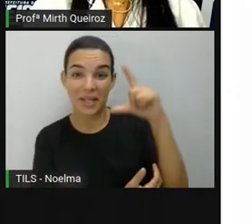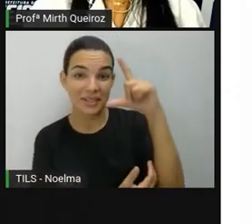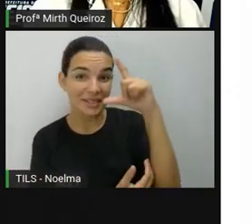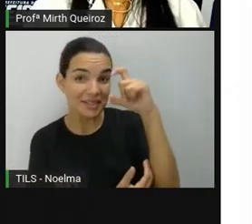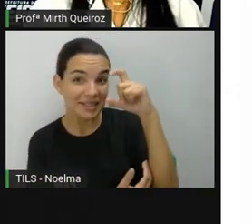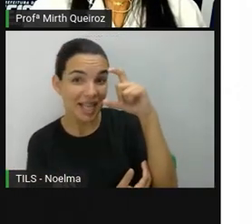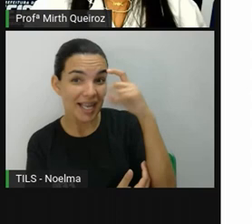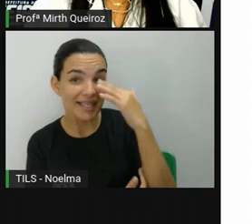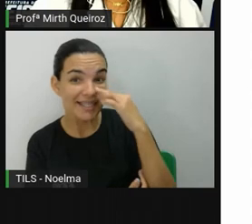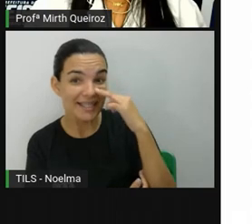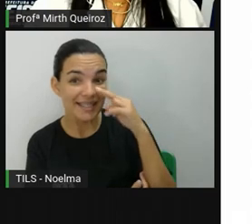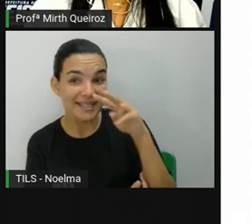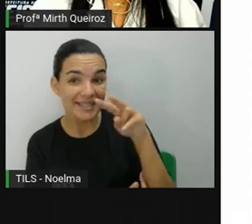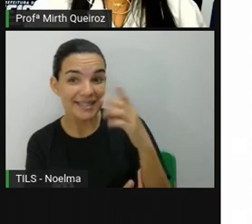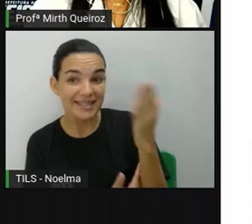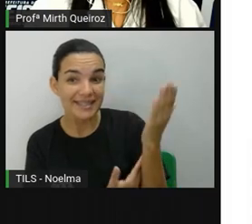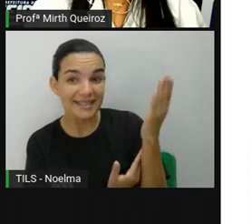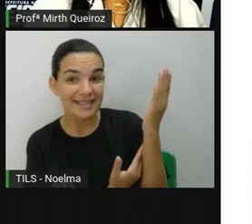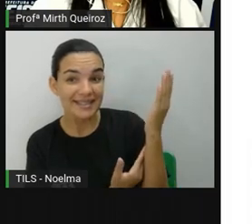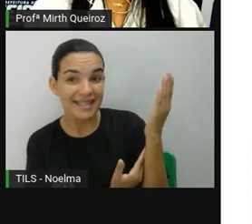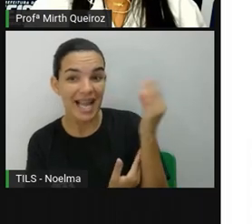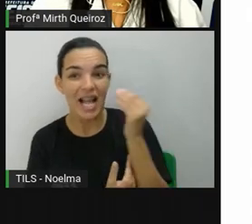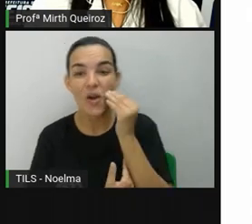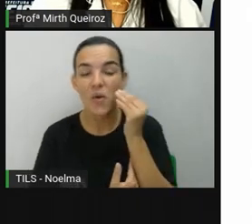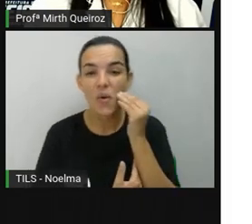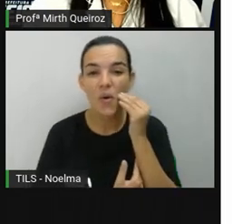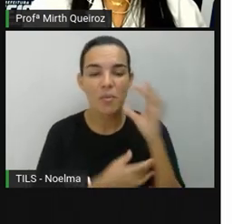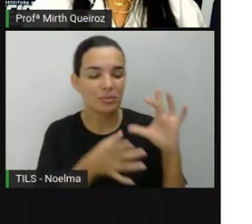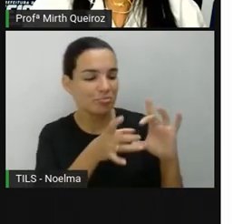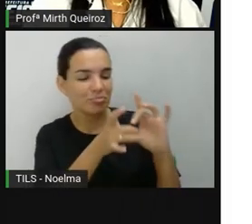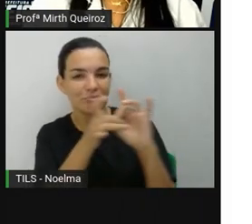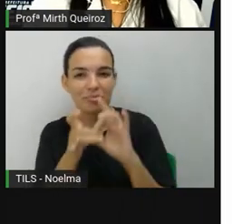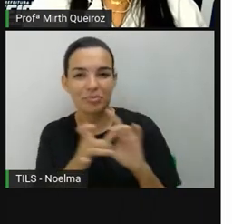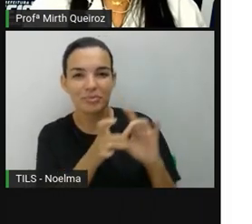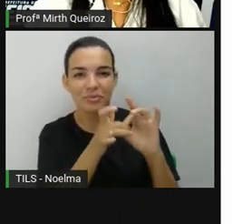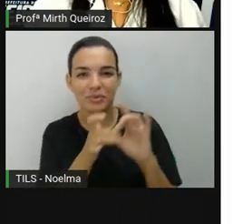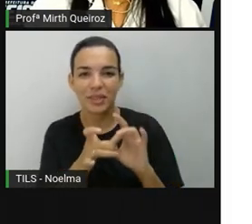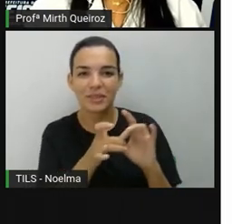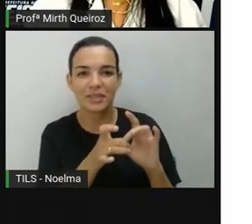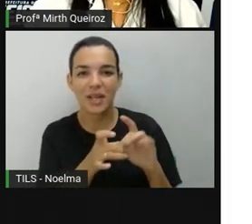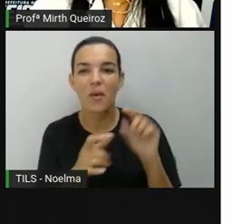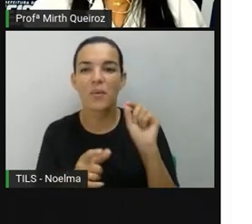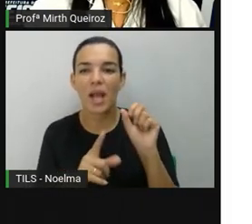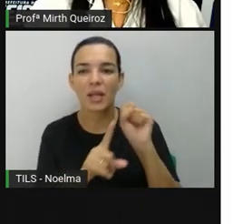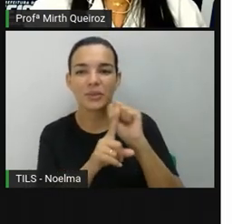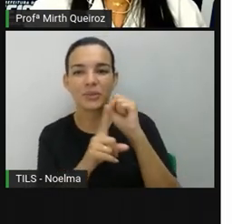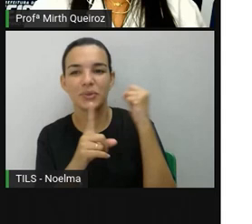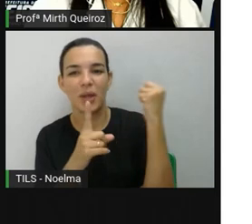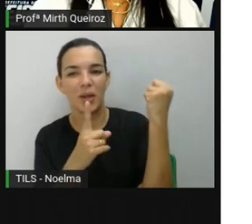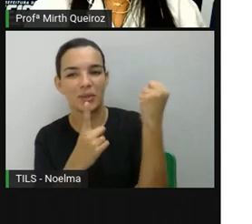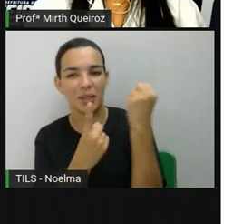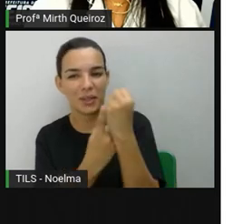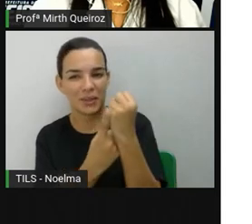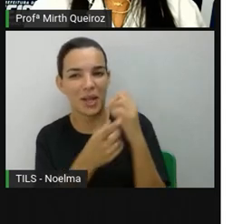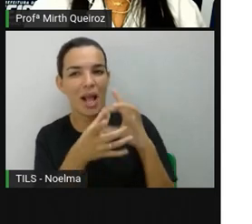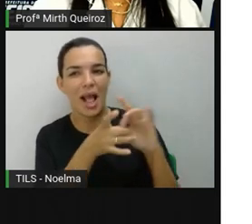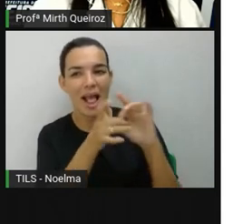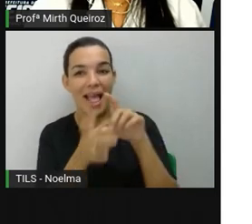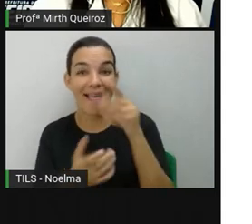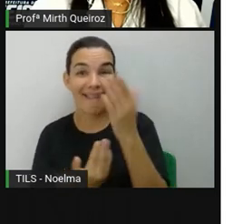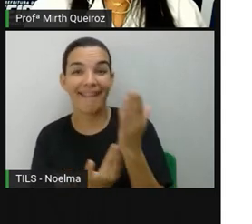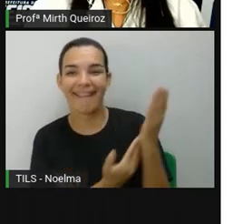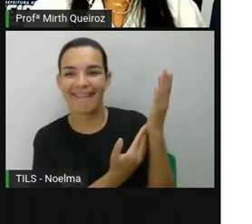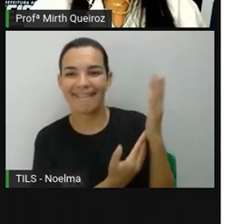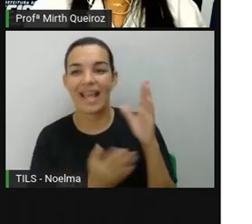de redes sociais, uma forma de interação social que vai gerar sociabilidade, interação. Essa é da Pro, né?